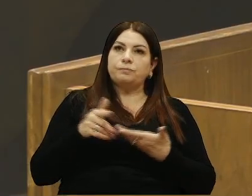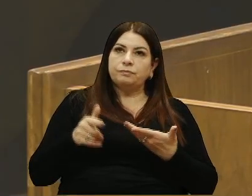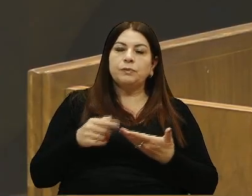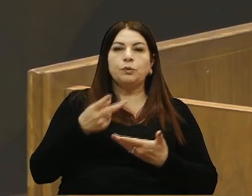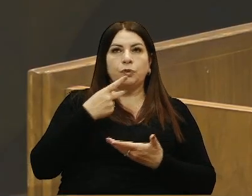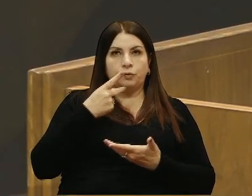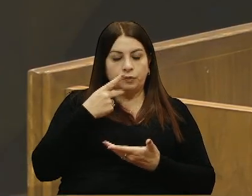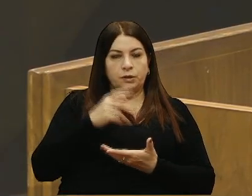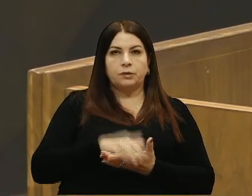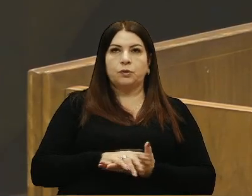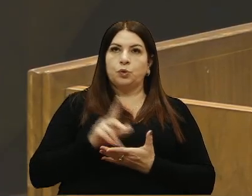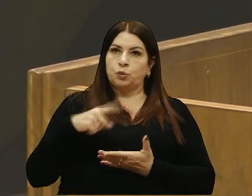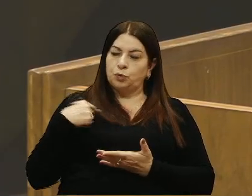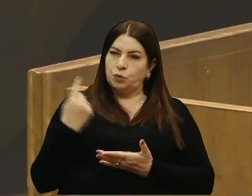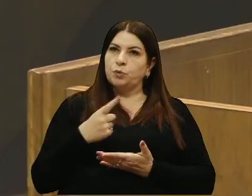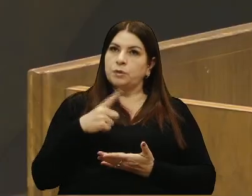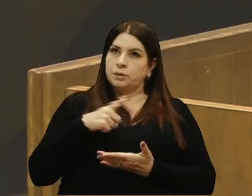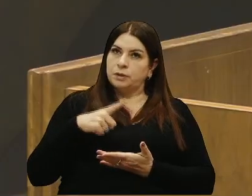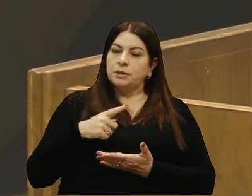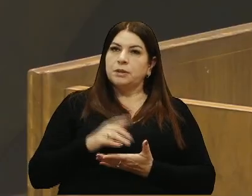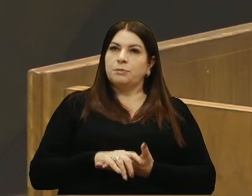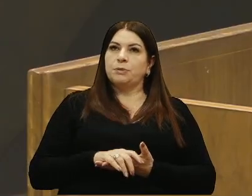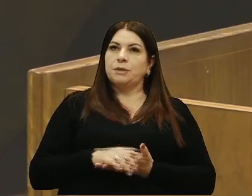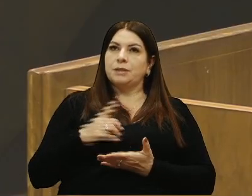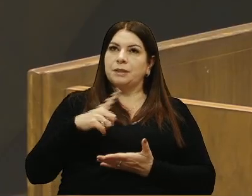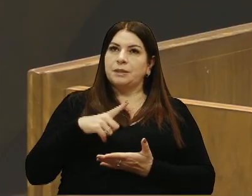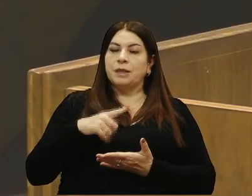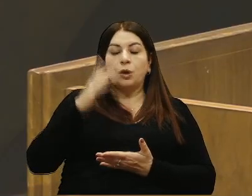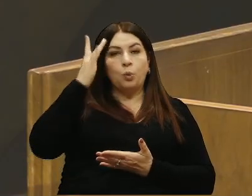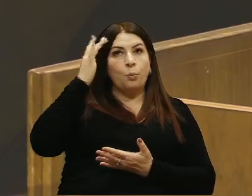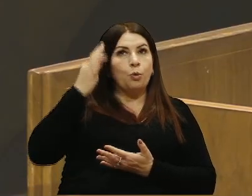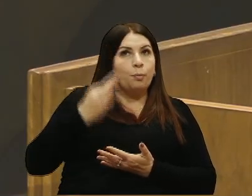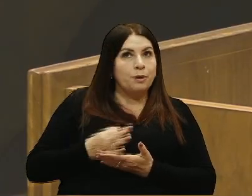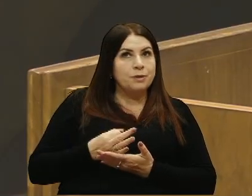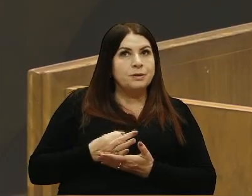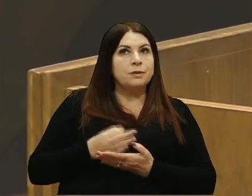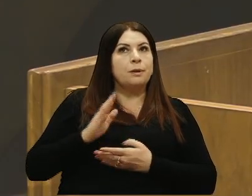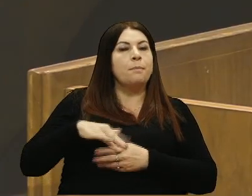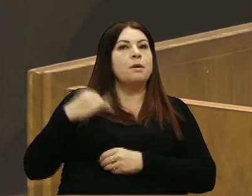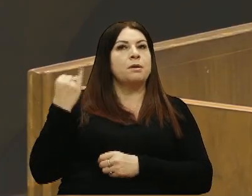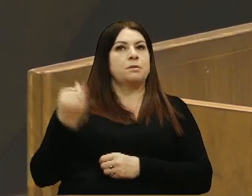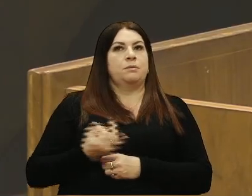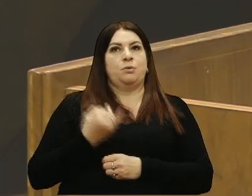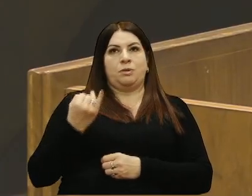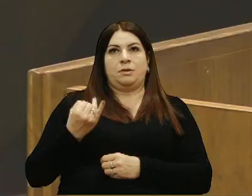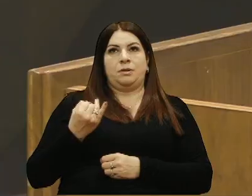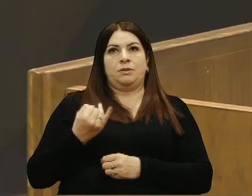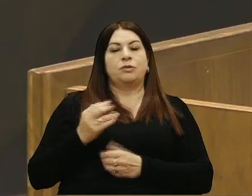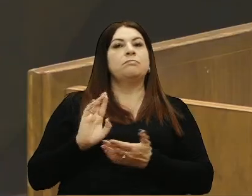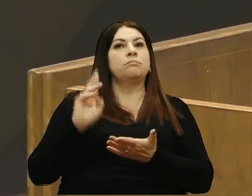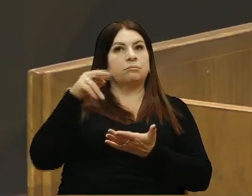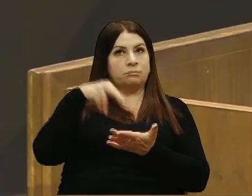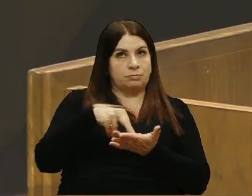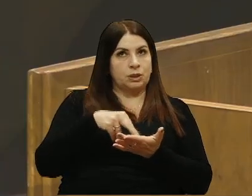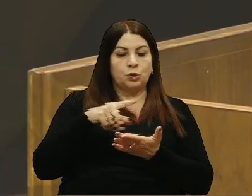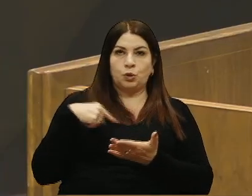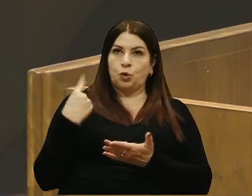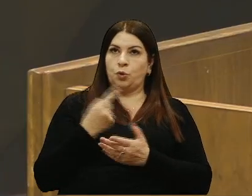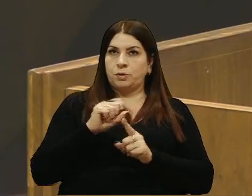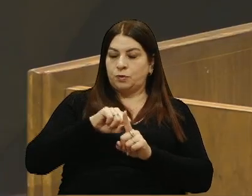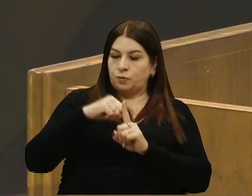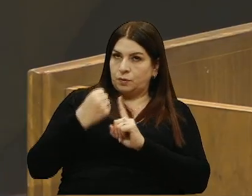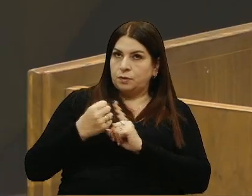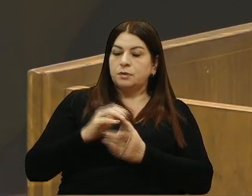eu digo. Nós temos que ter uma compreensão mais importante da realidade da nossa